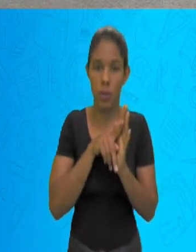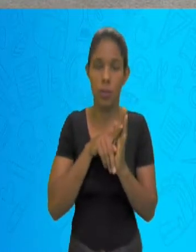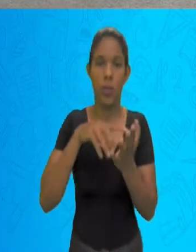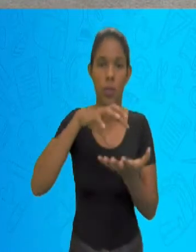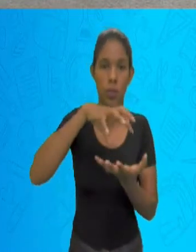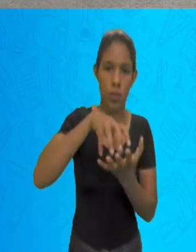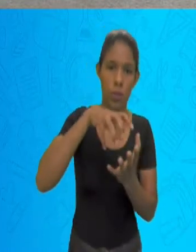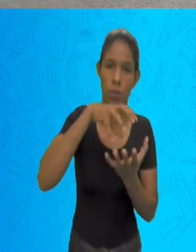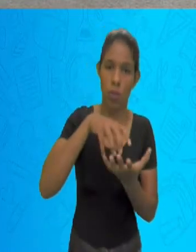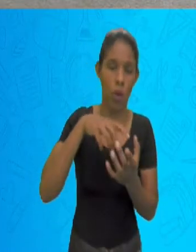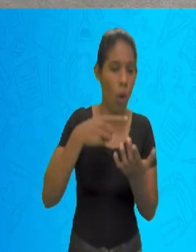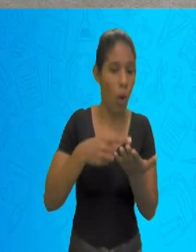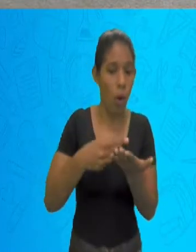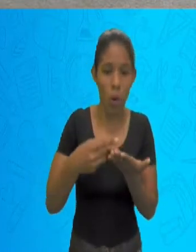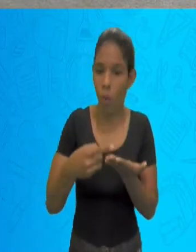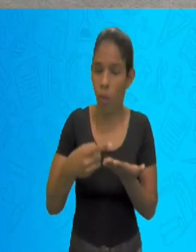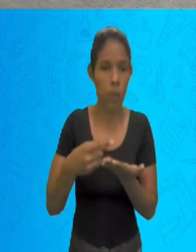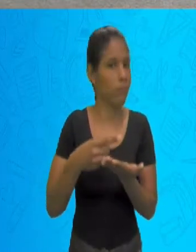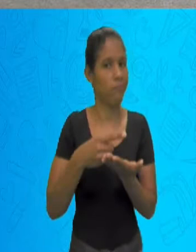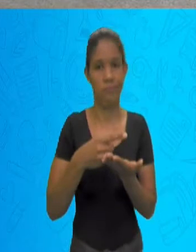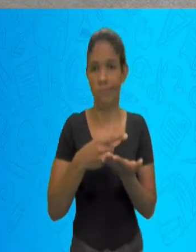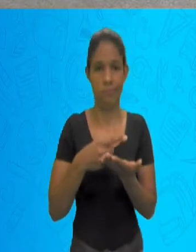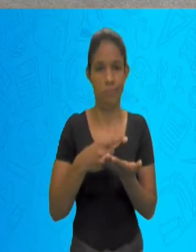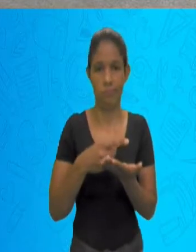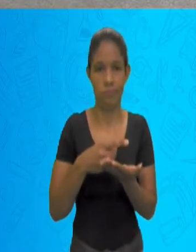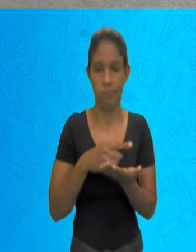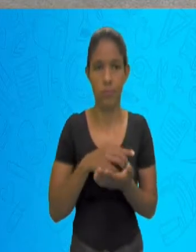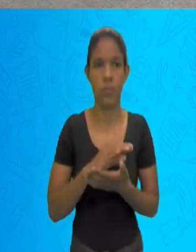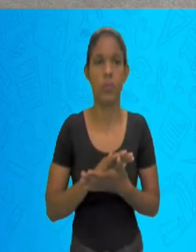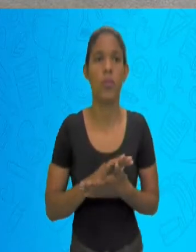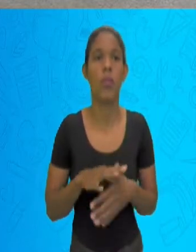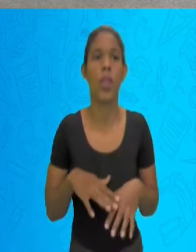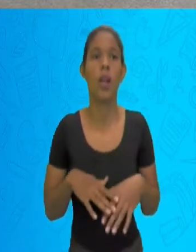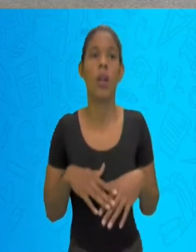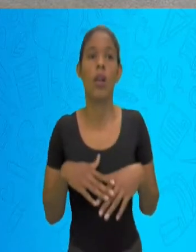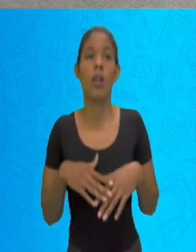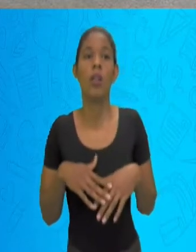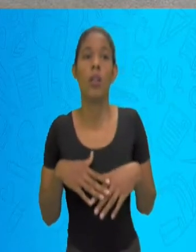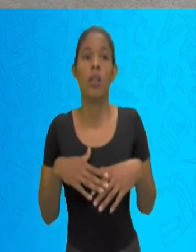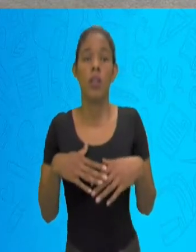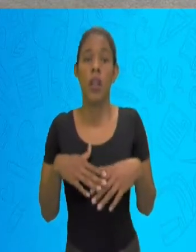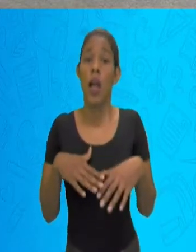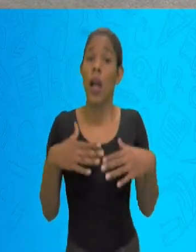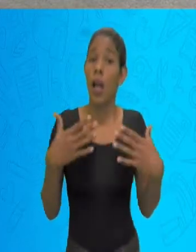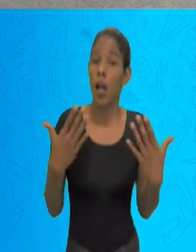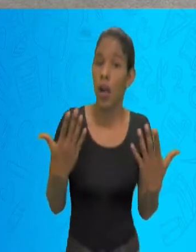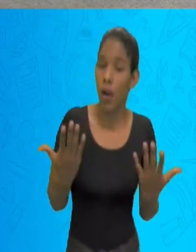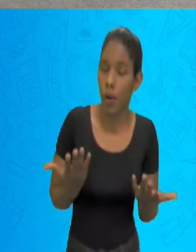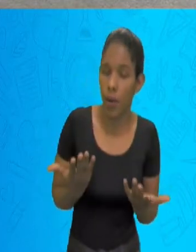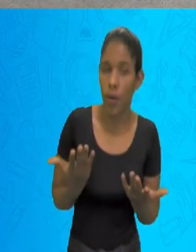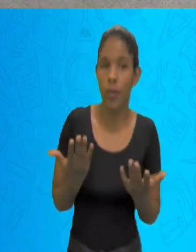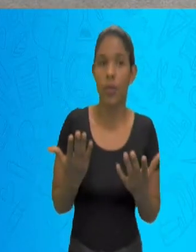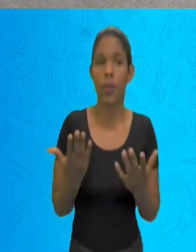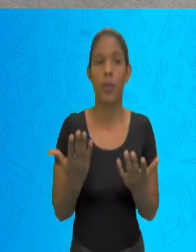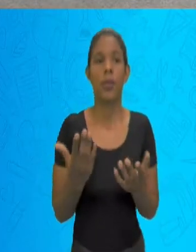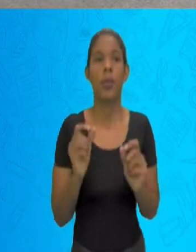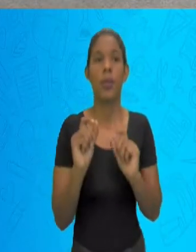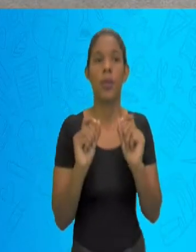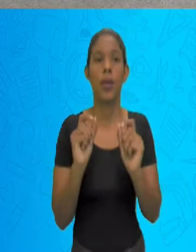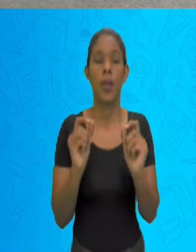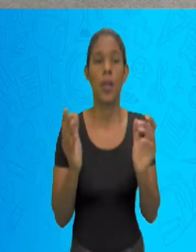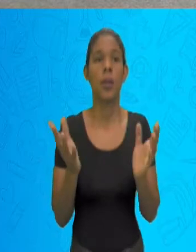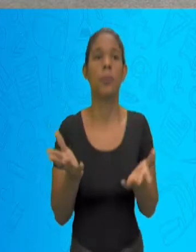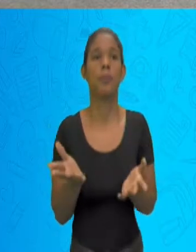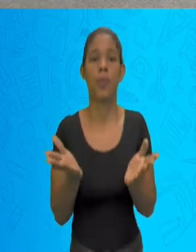poliedros aqui não rolam. E nós vamos para os não poliedros, que são chamados também de